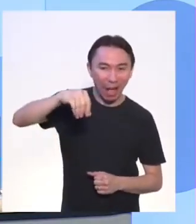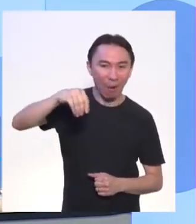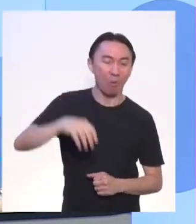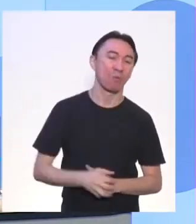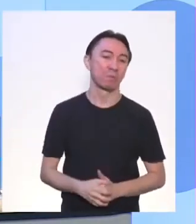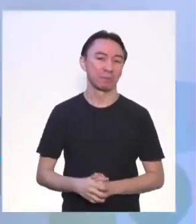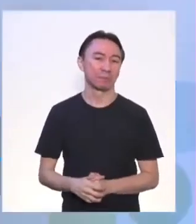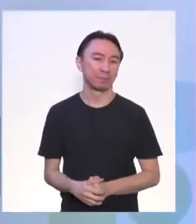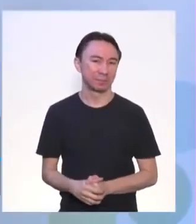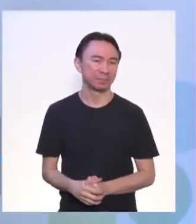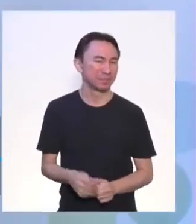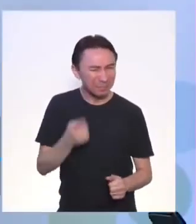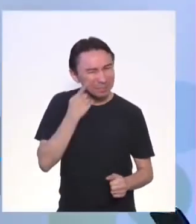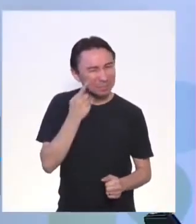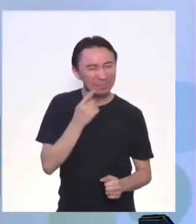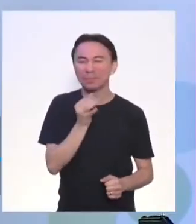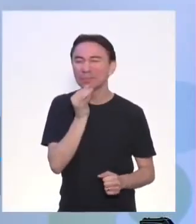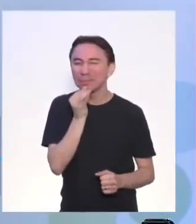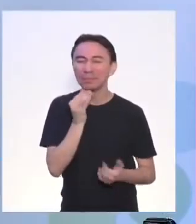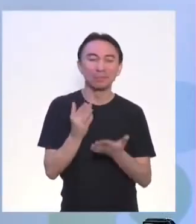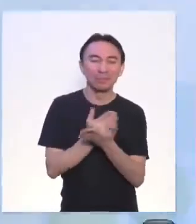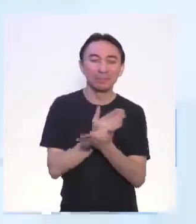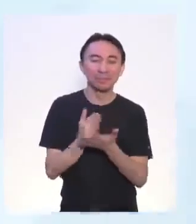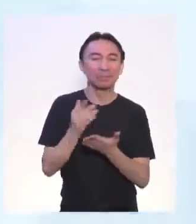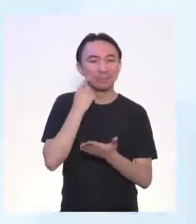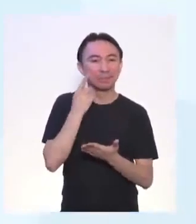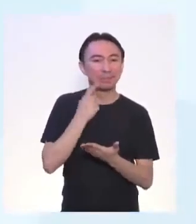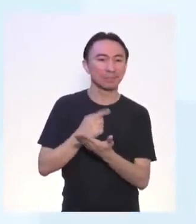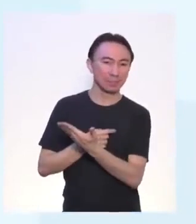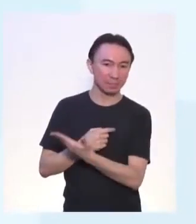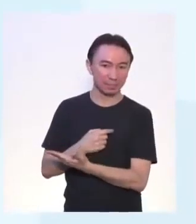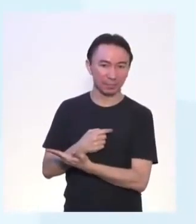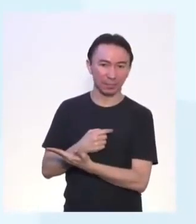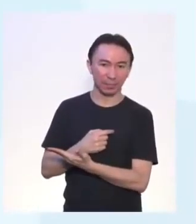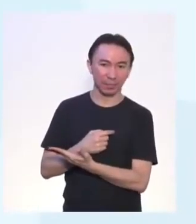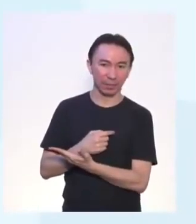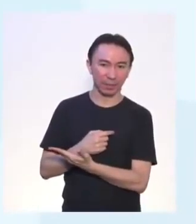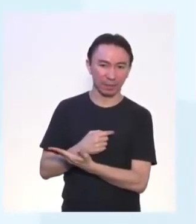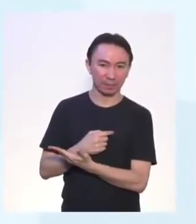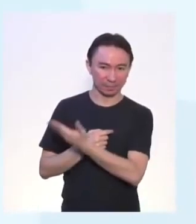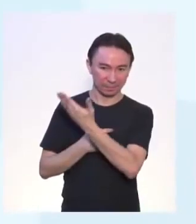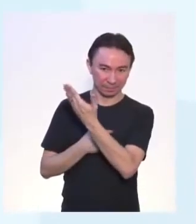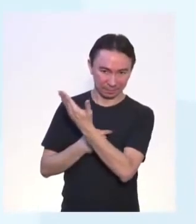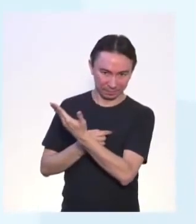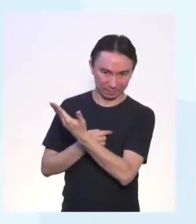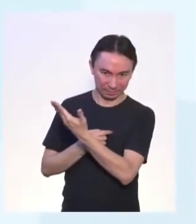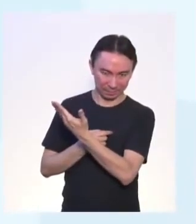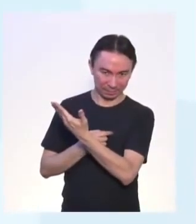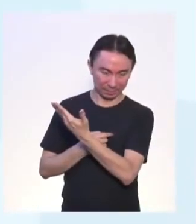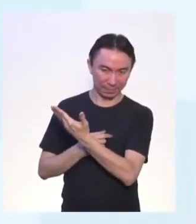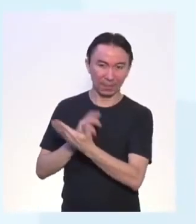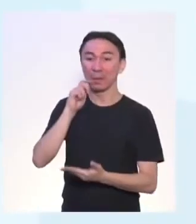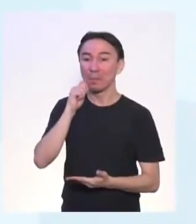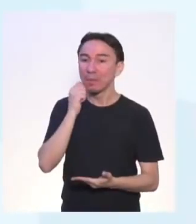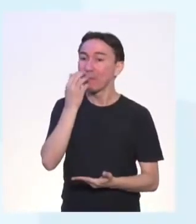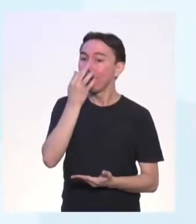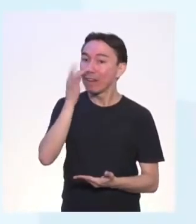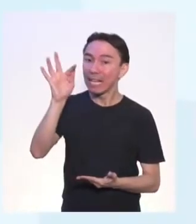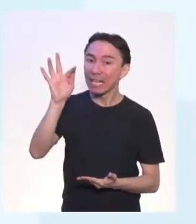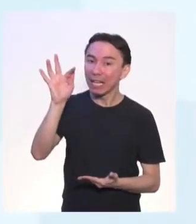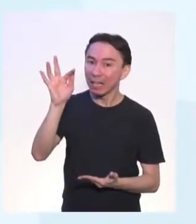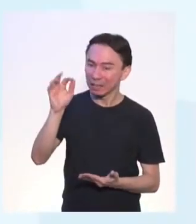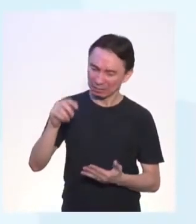ver aqui alguns exemplos. Coloquem aí na tela para eles, por favor. Então, temos, ó, pão francês, né? Aqui, então,